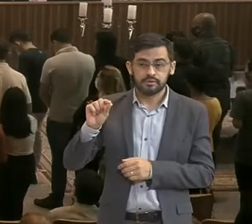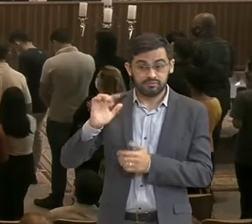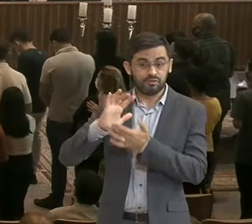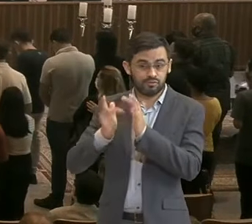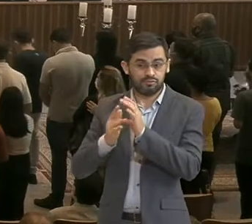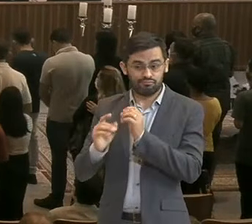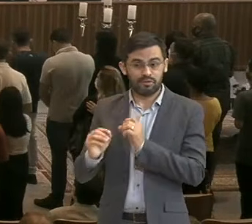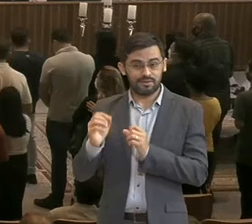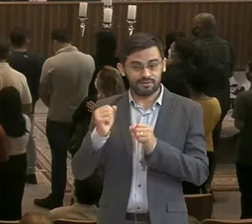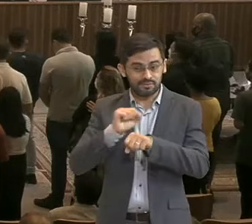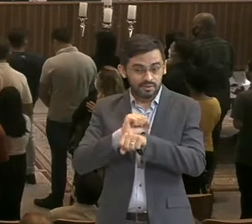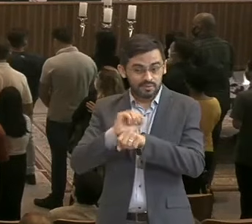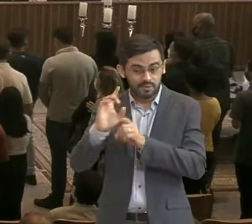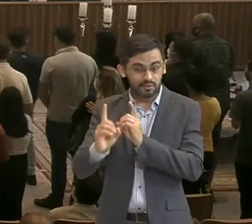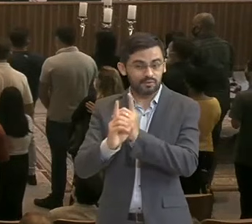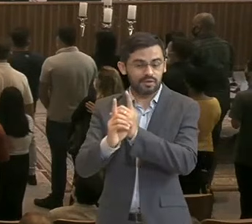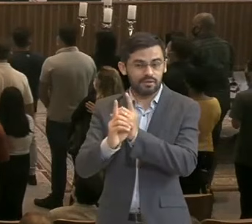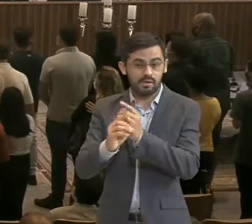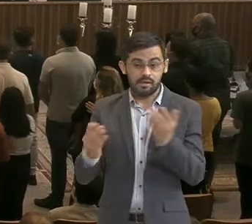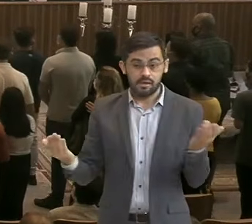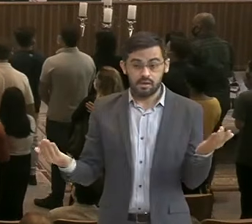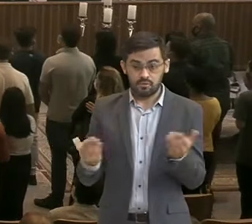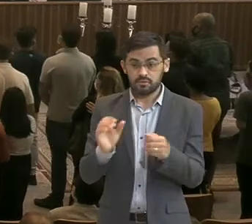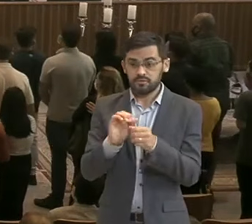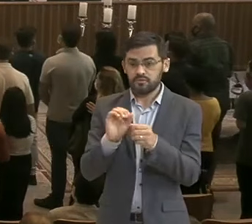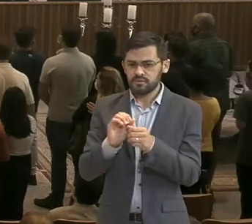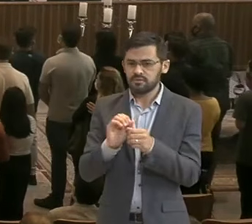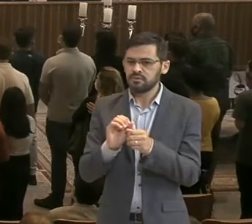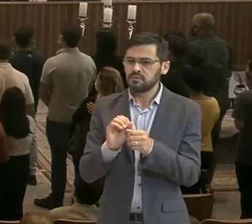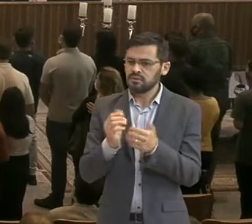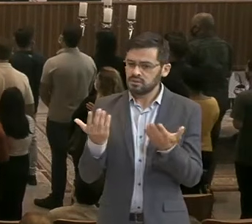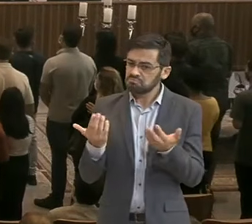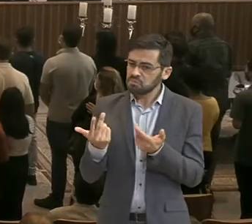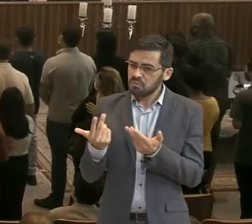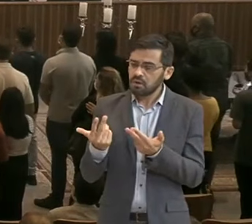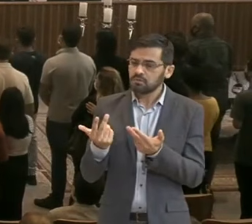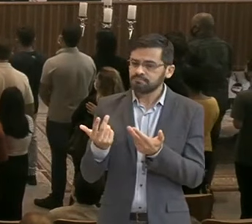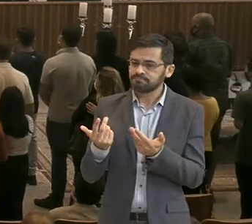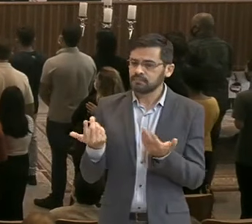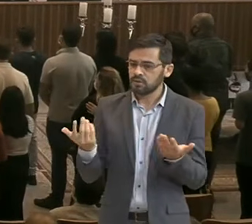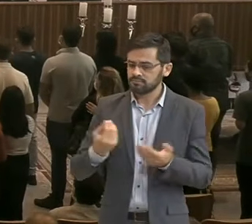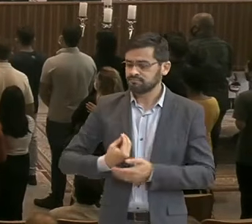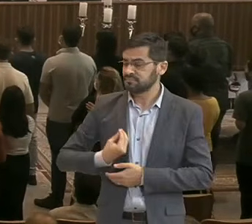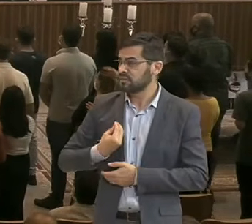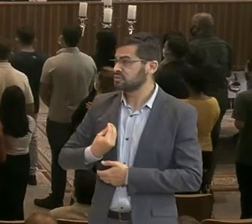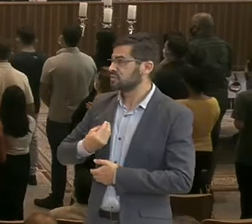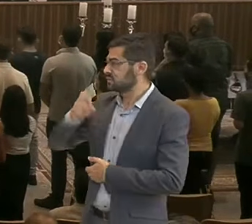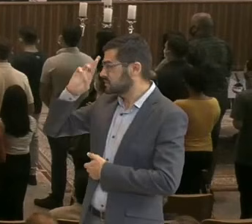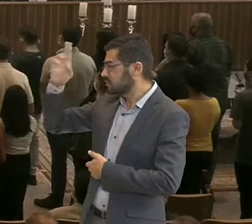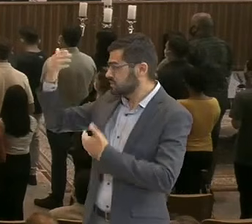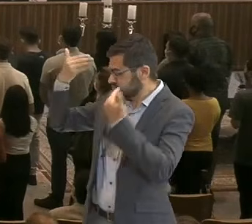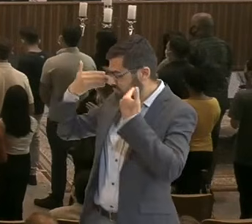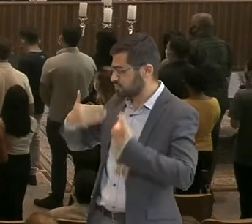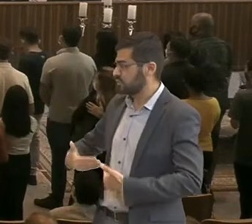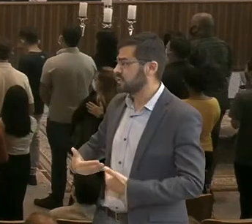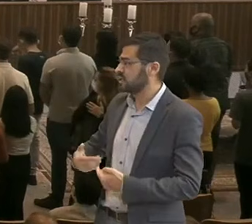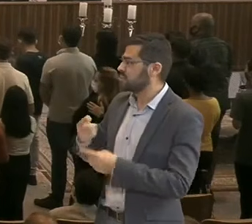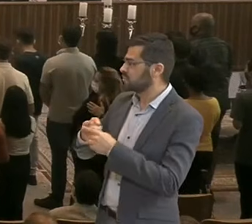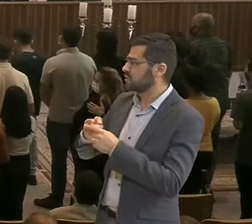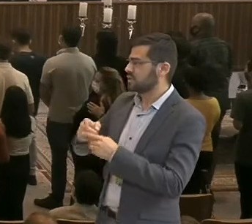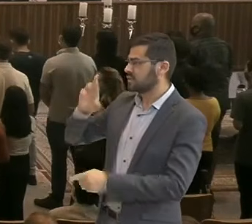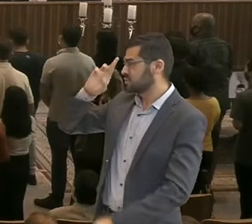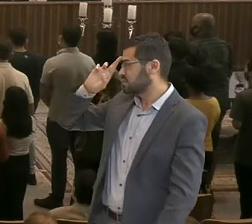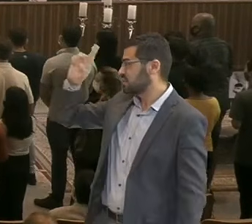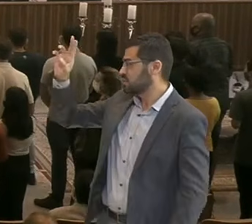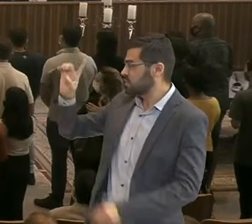lá. E esse que você fez aqui, faz com Ele. Senhor, eu vim aqui porque Tu és